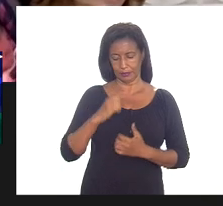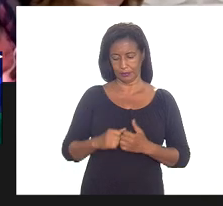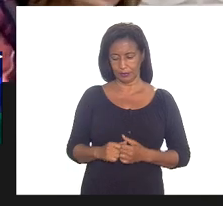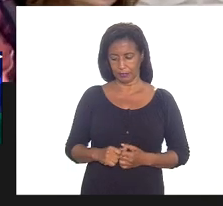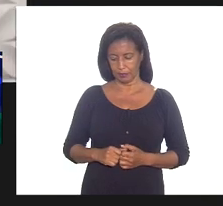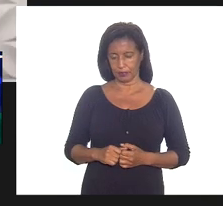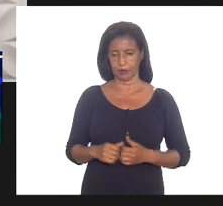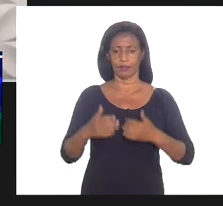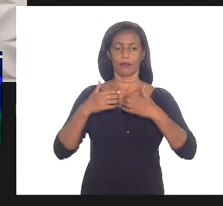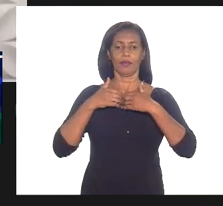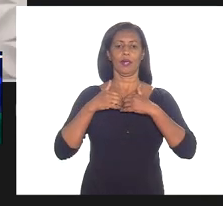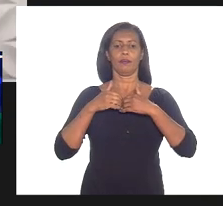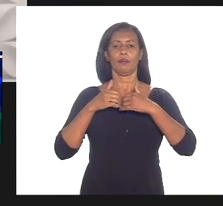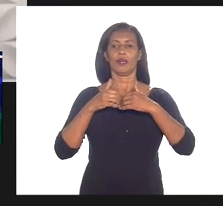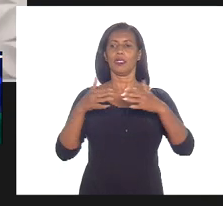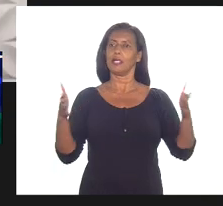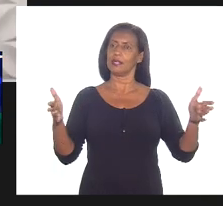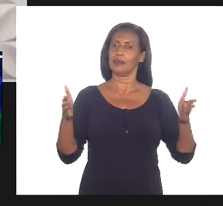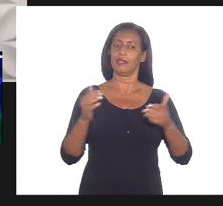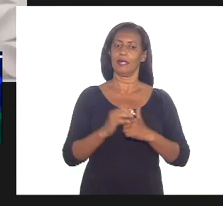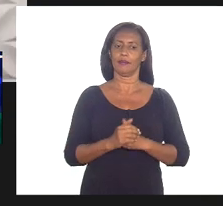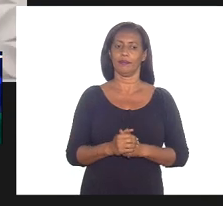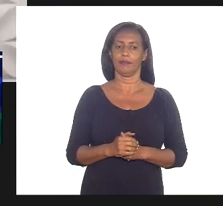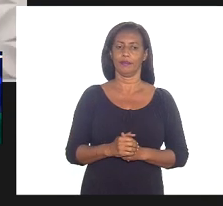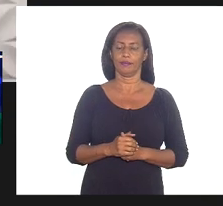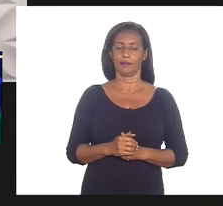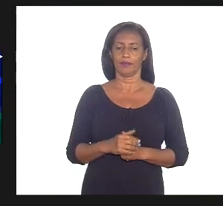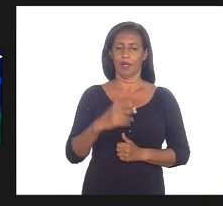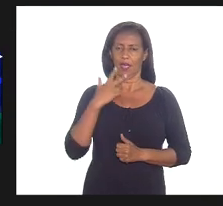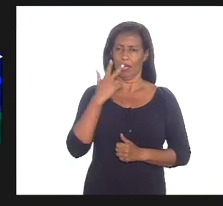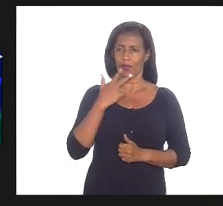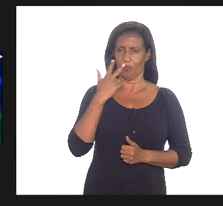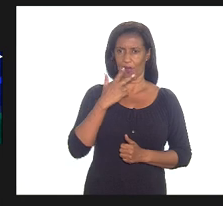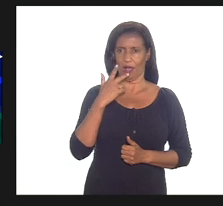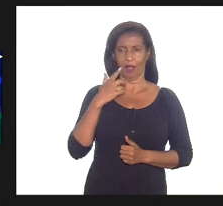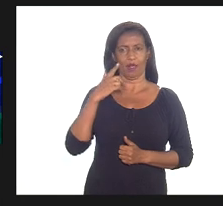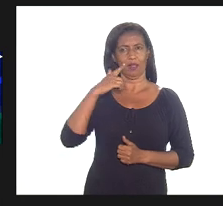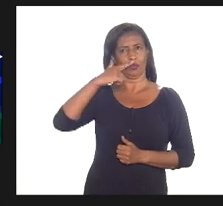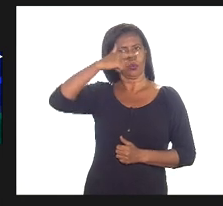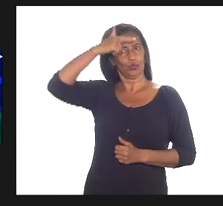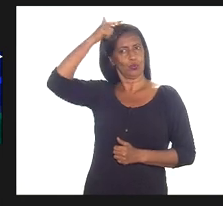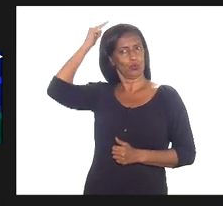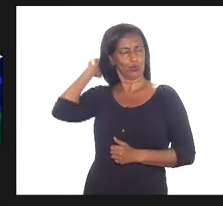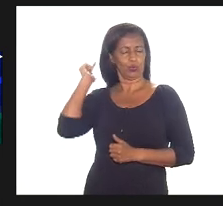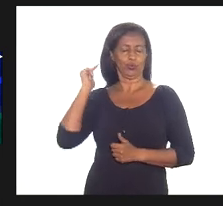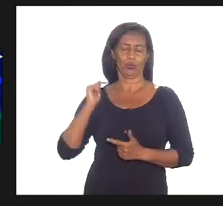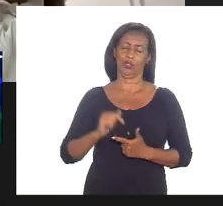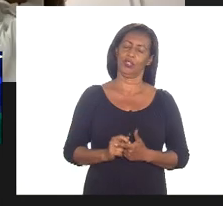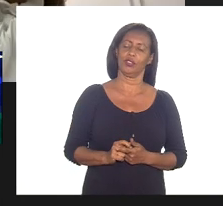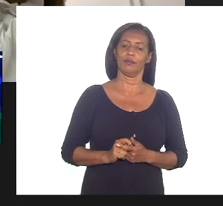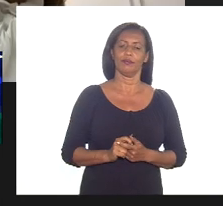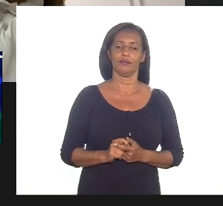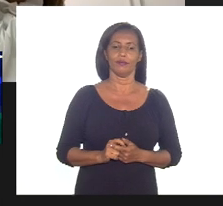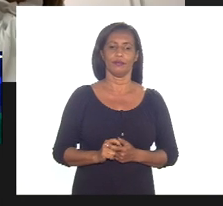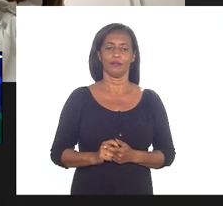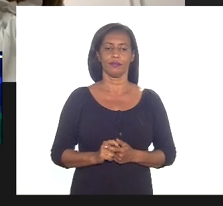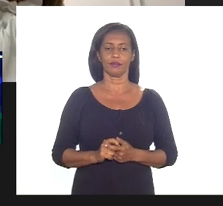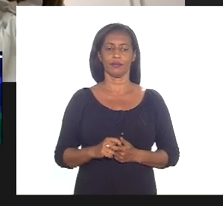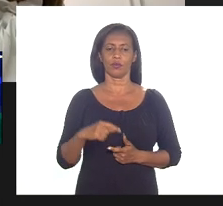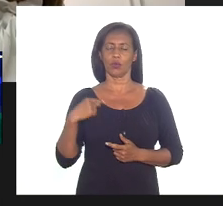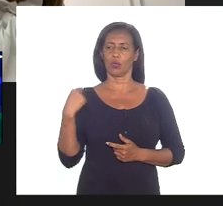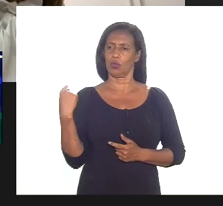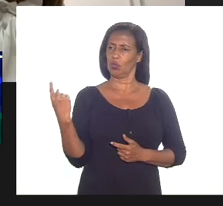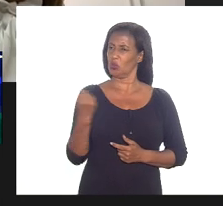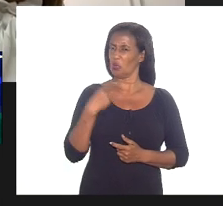inicial da fala do Estado de Paulo tanto gritar mas não precisamos pastava governo então